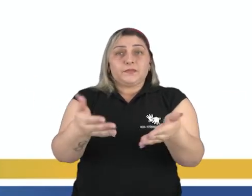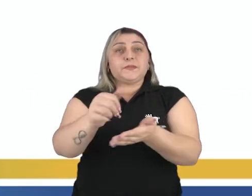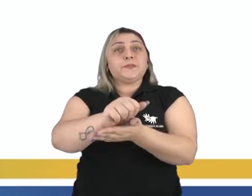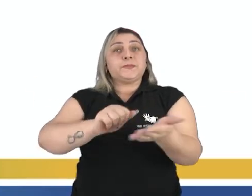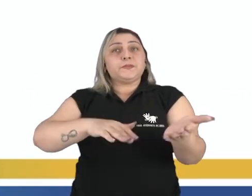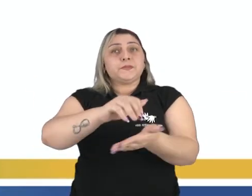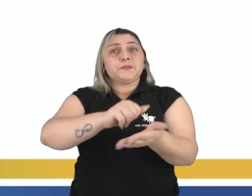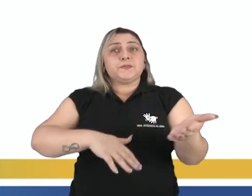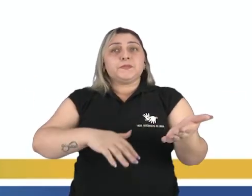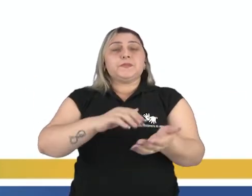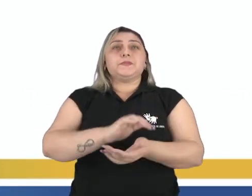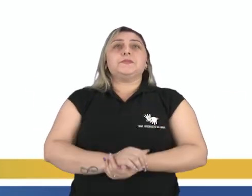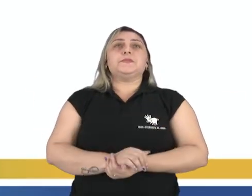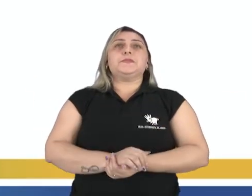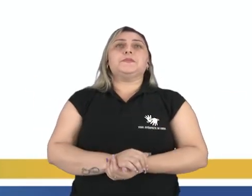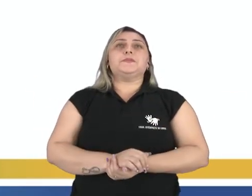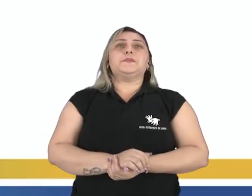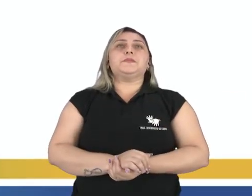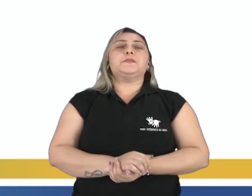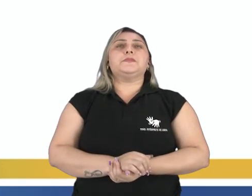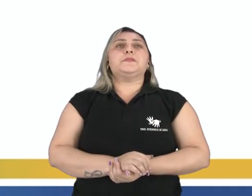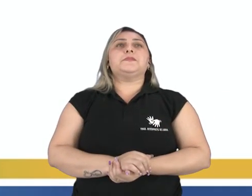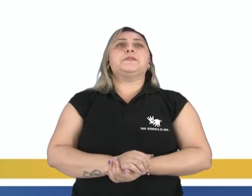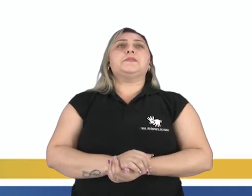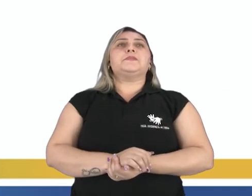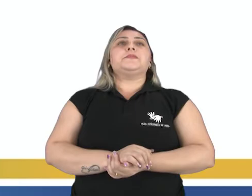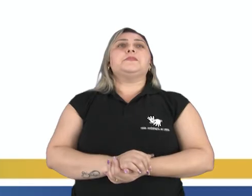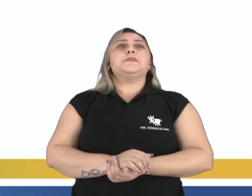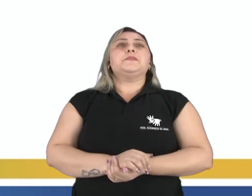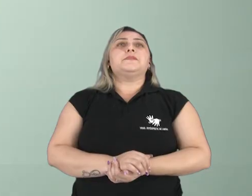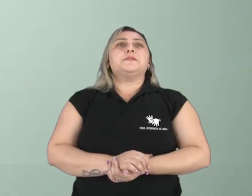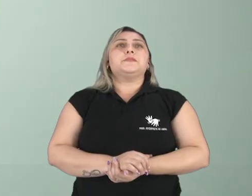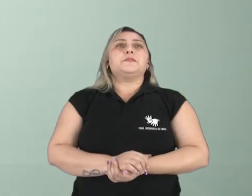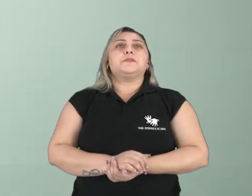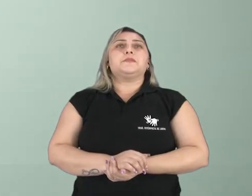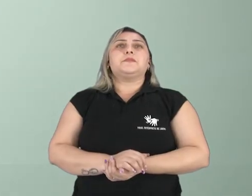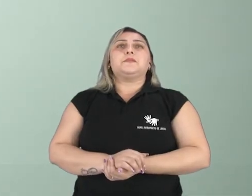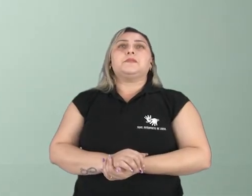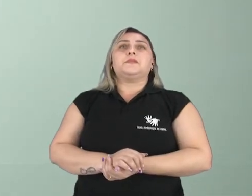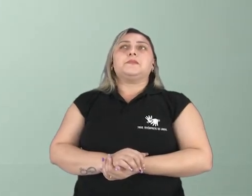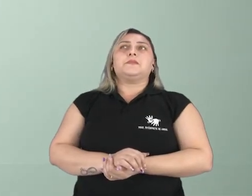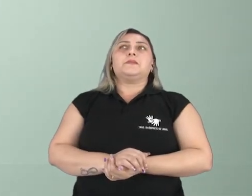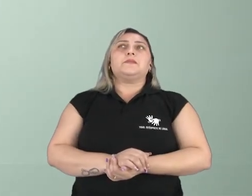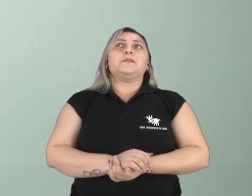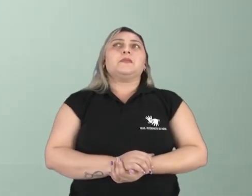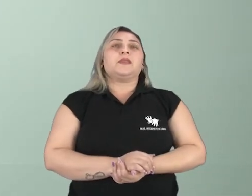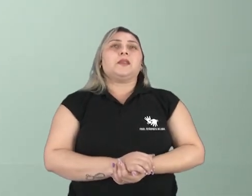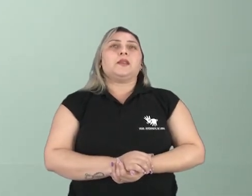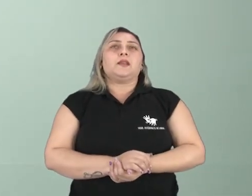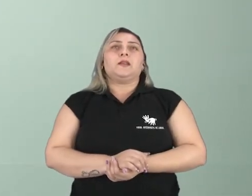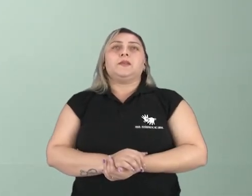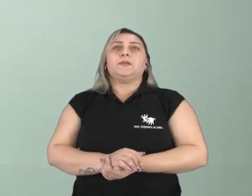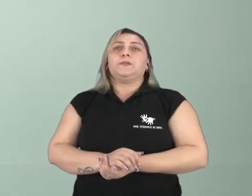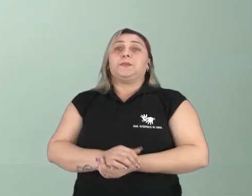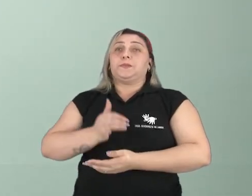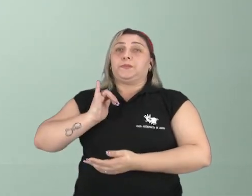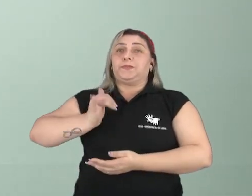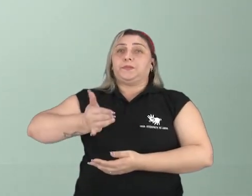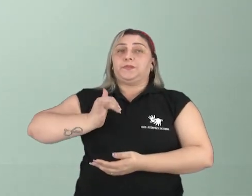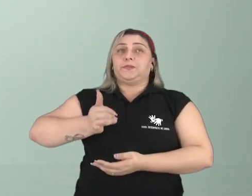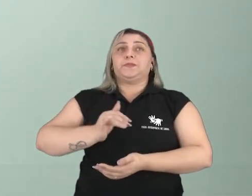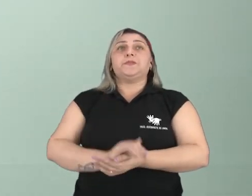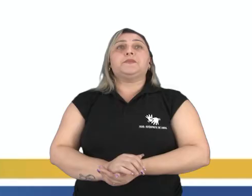e vamos agora para o citando do dia vamos lá falar um pouquinho sobre ainda sobre essa questão da